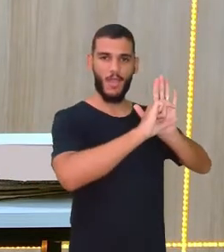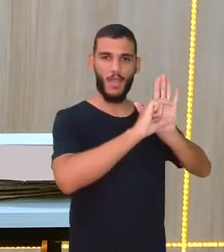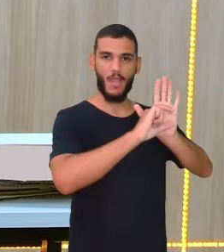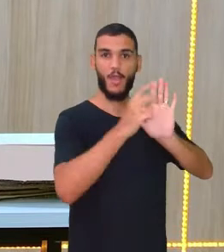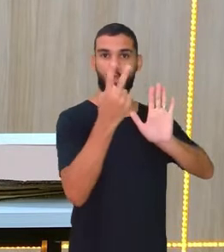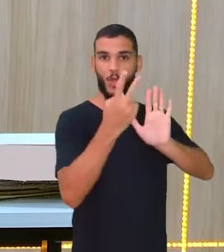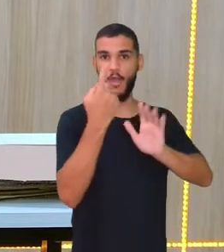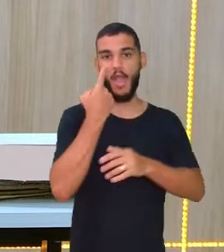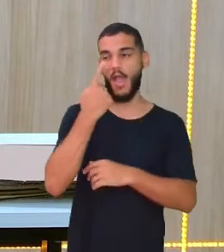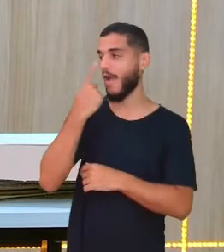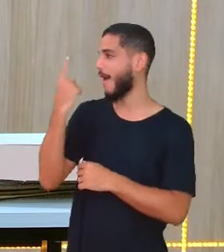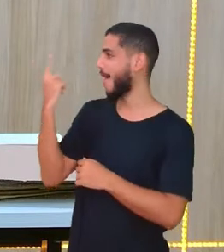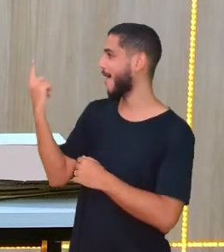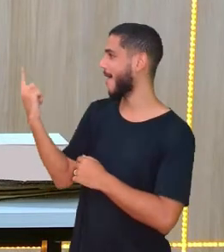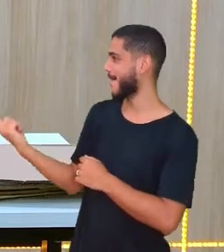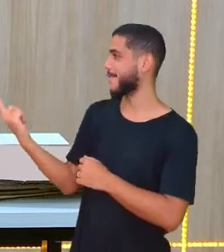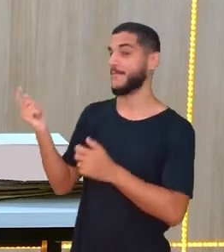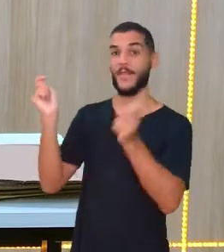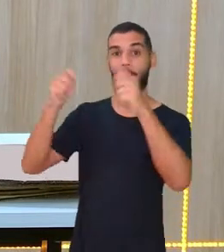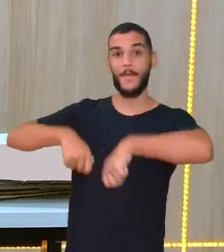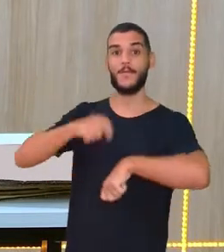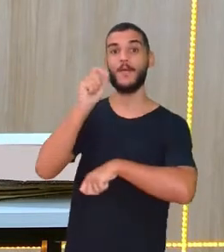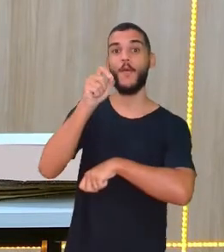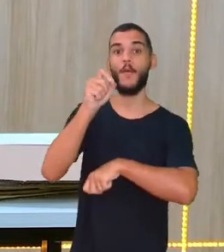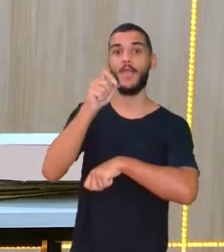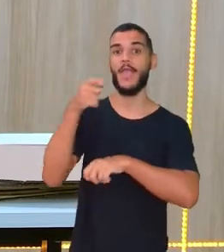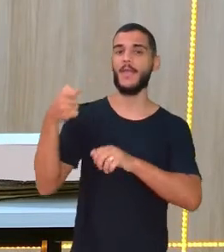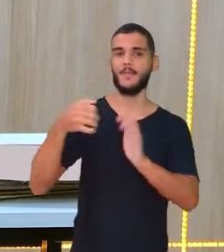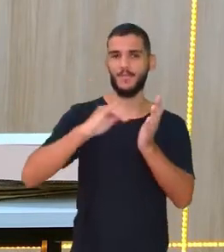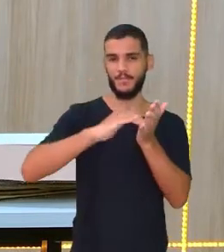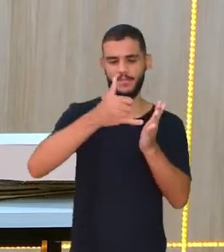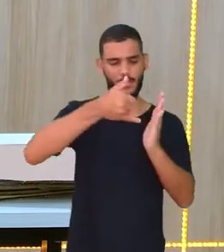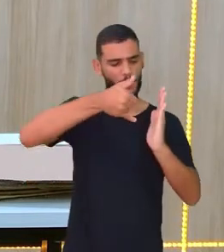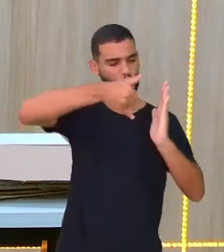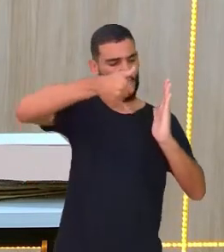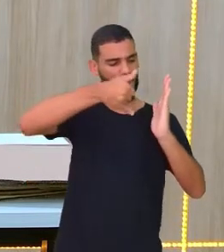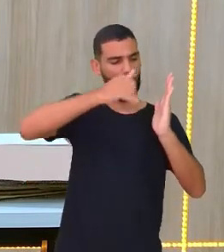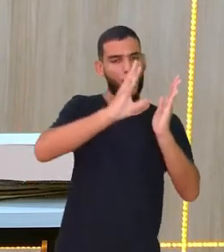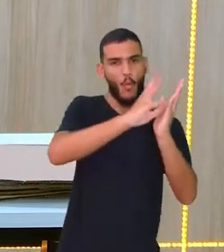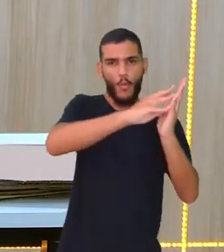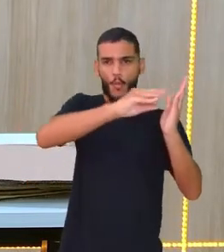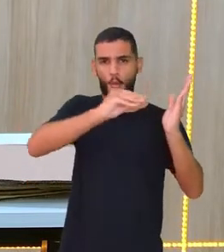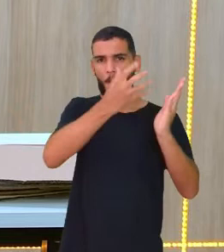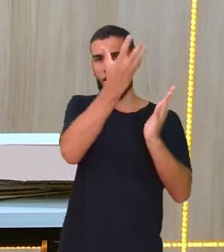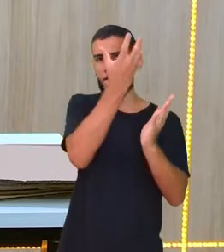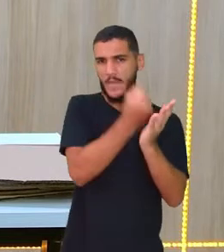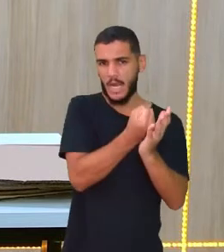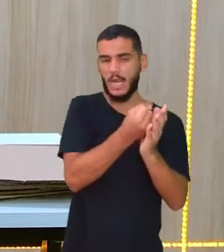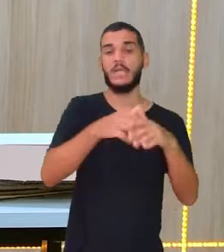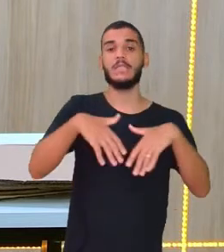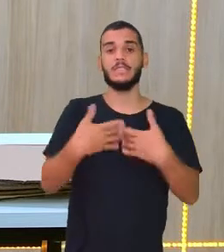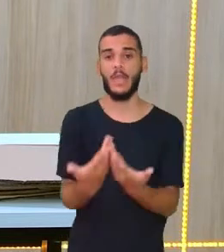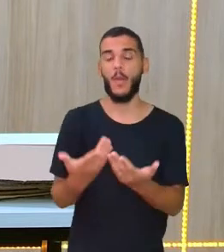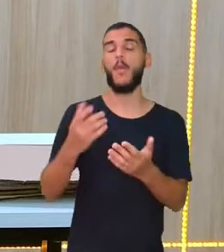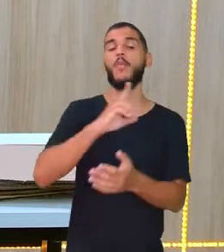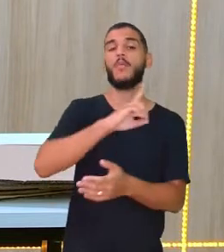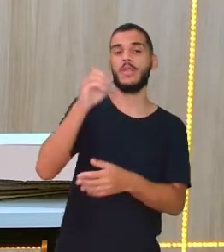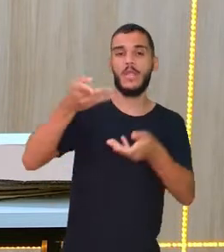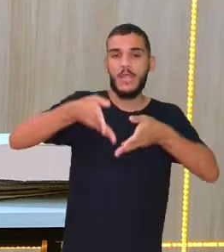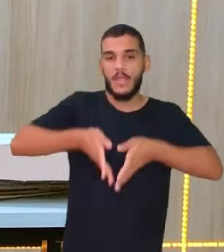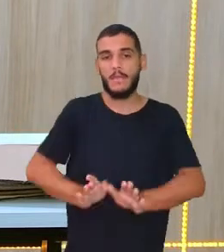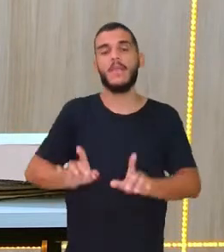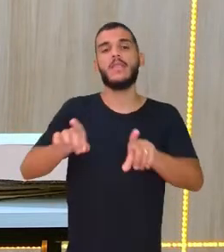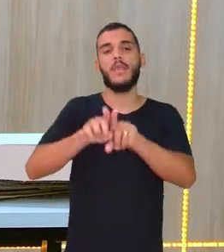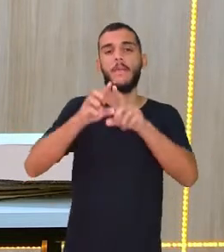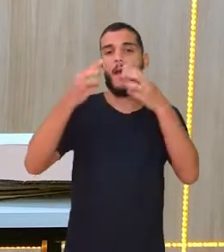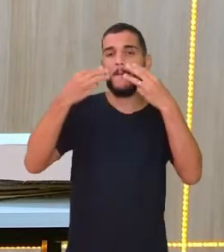vocês vão poder apontar o celular de vocês e com a data de nascimento e a matrícula que vocês podem pegar na